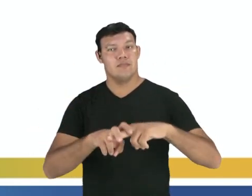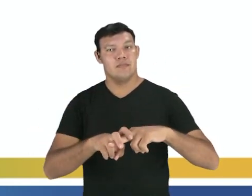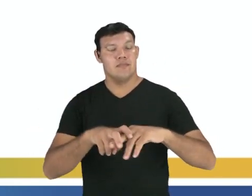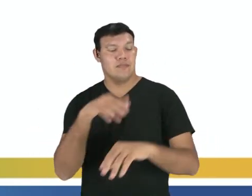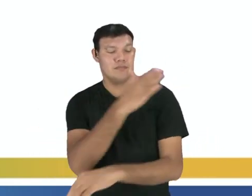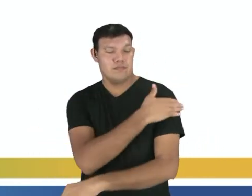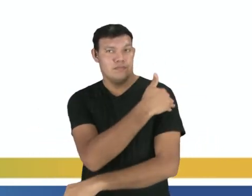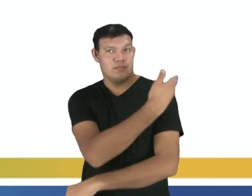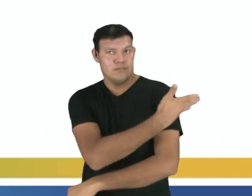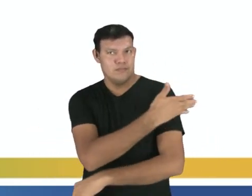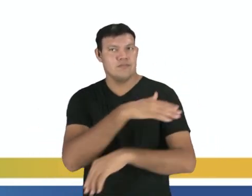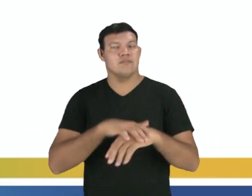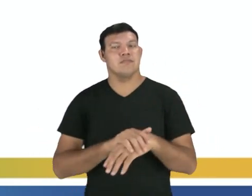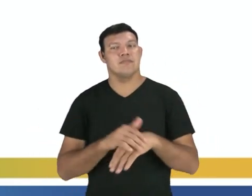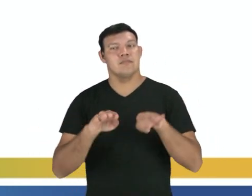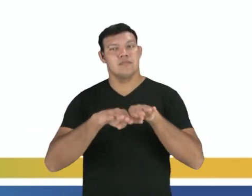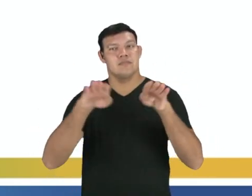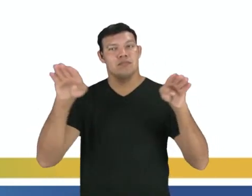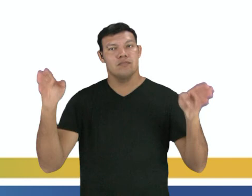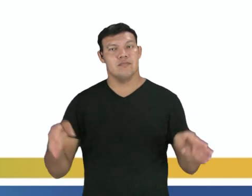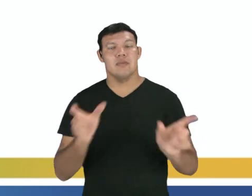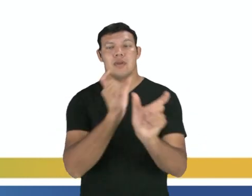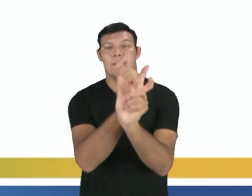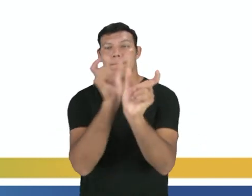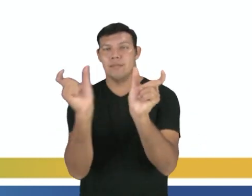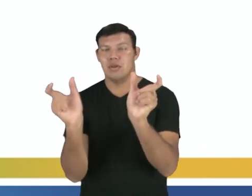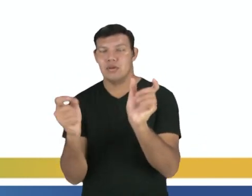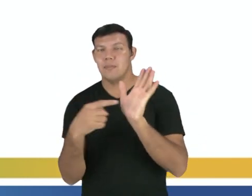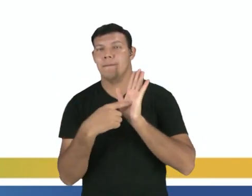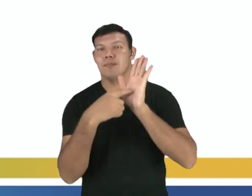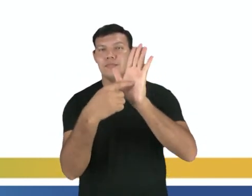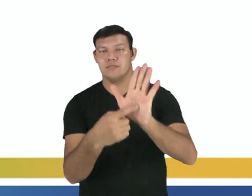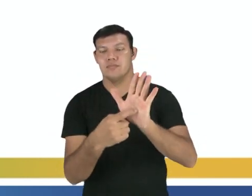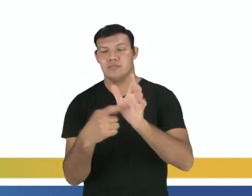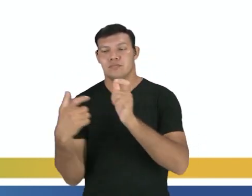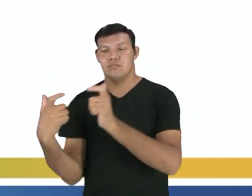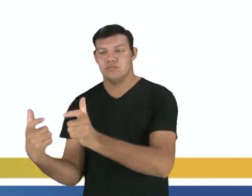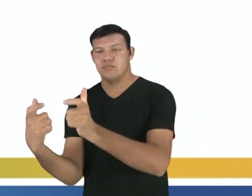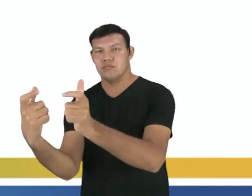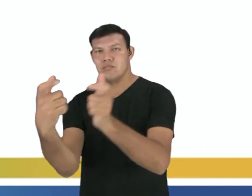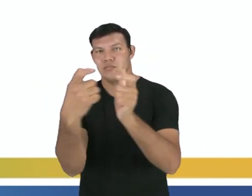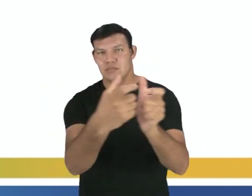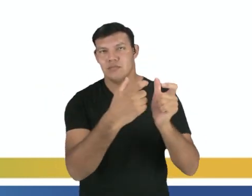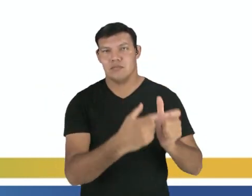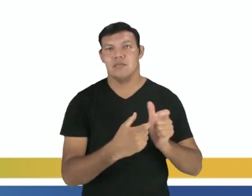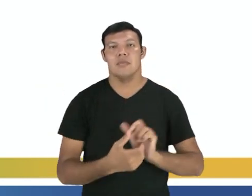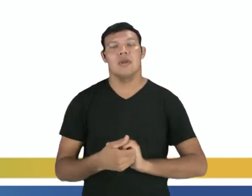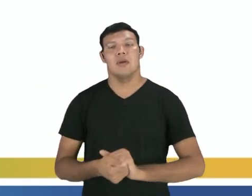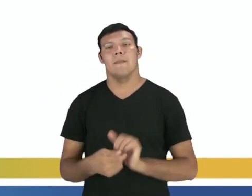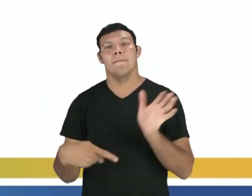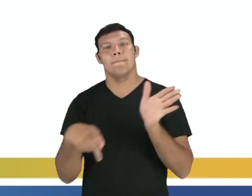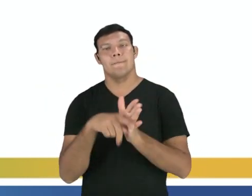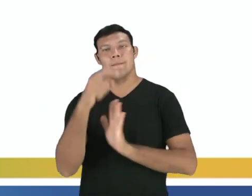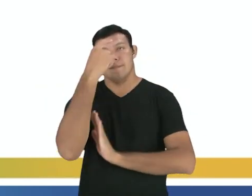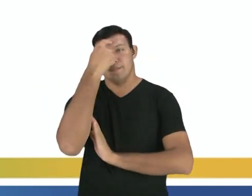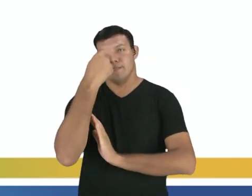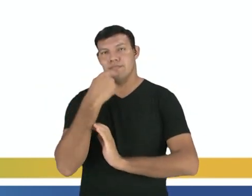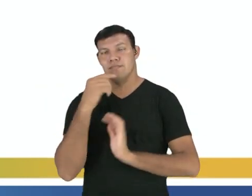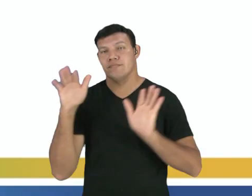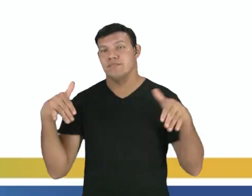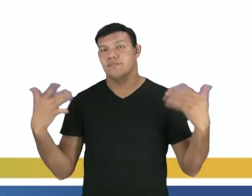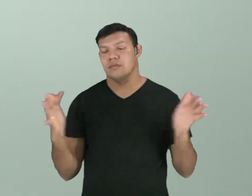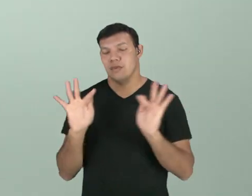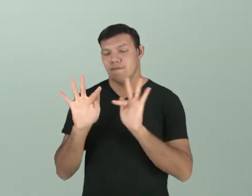ao lado da mesa as preposições indicando a e posicionamento de cada item dessa imagem que